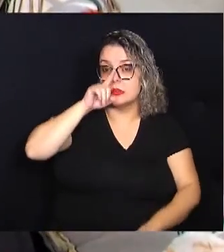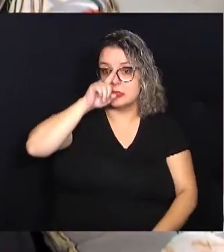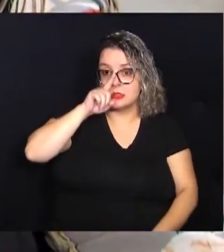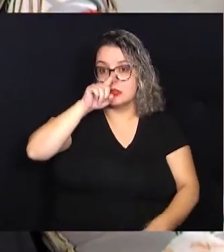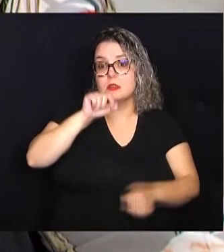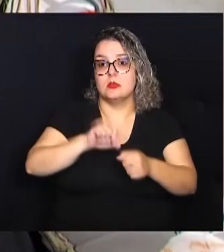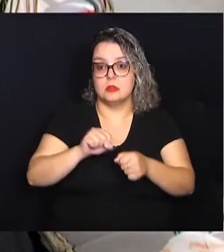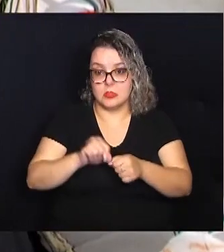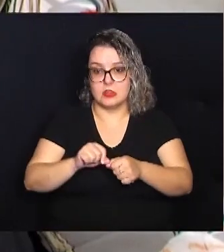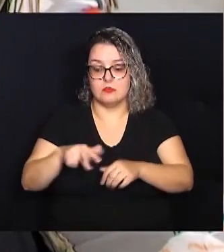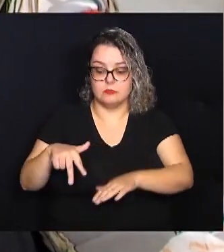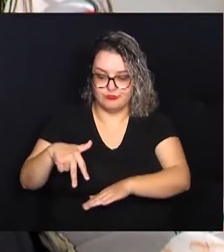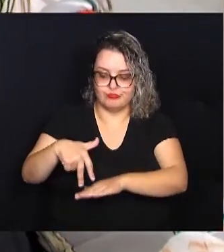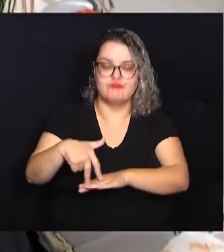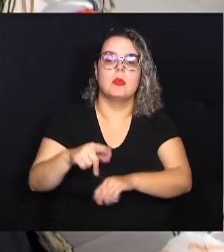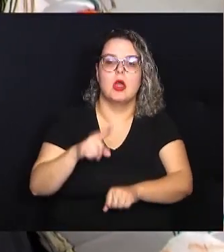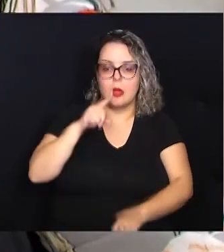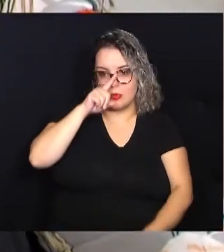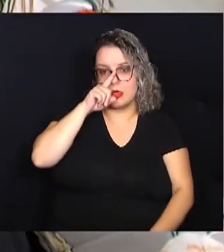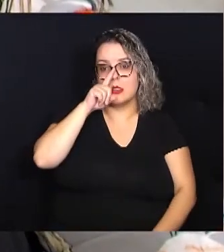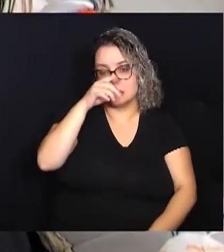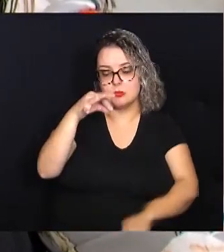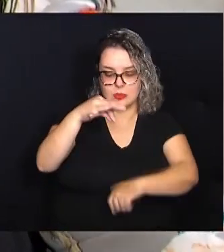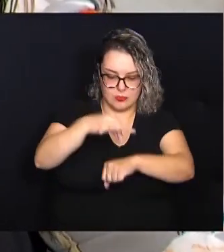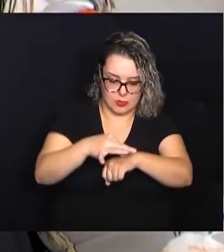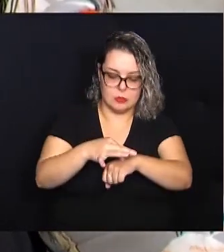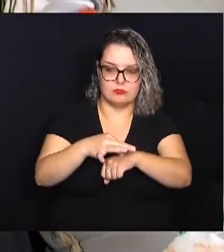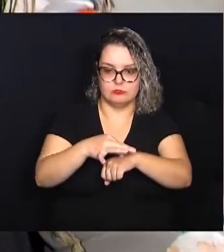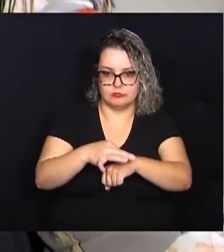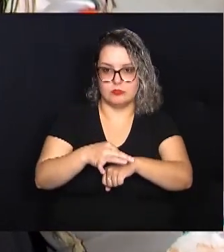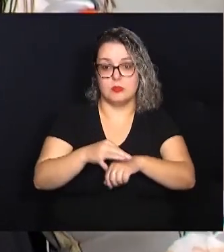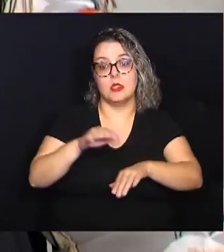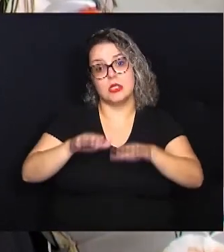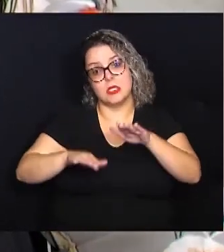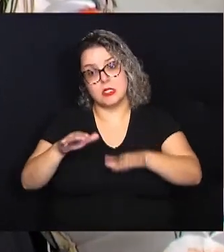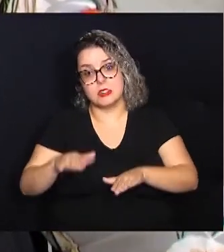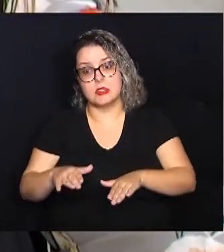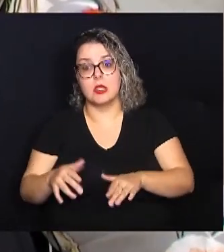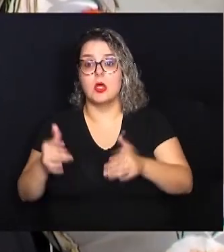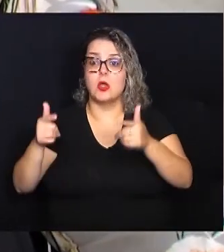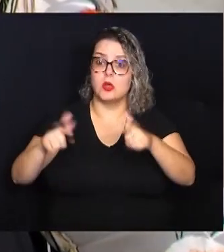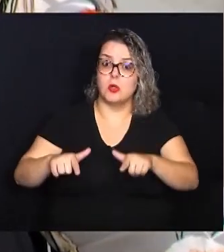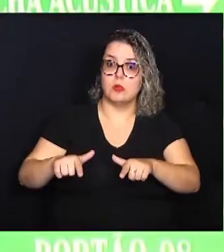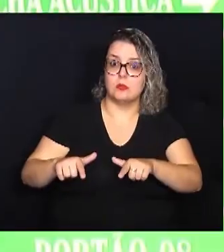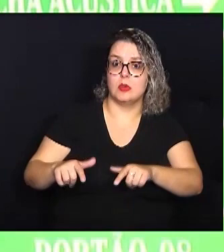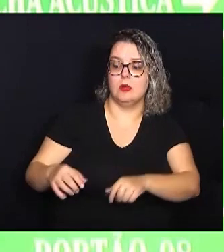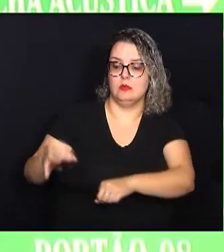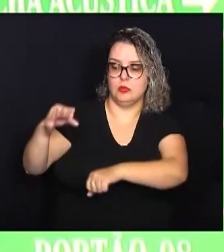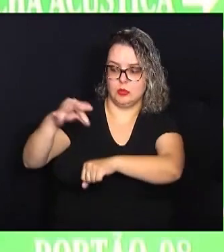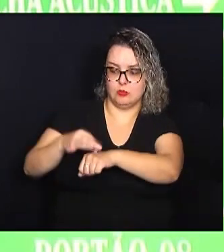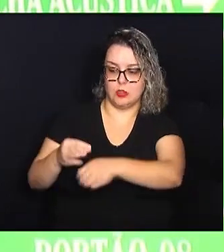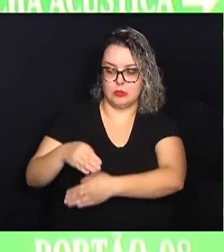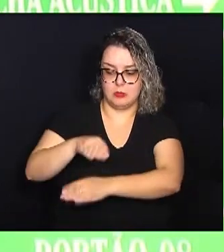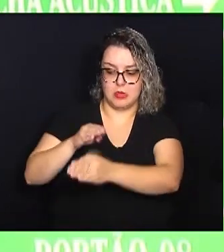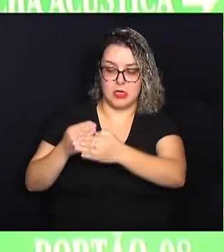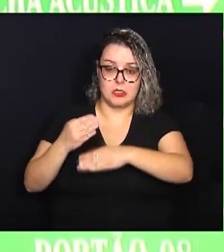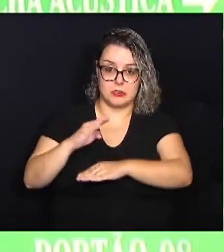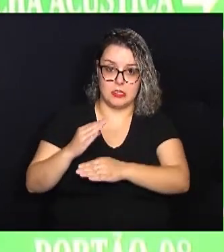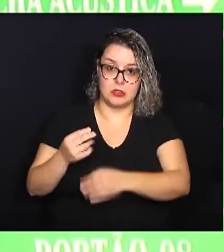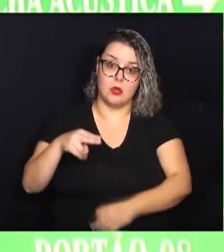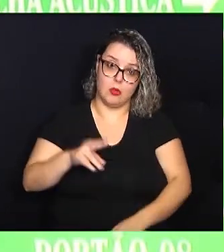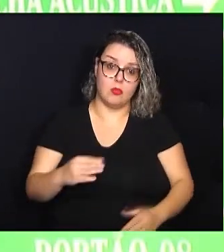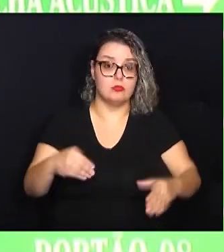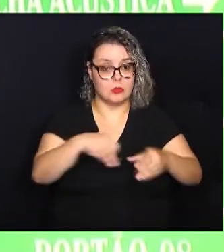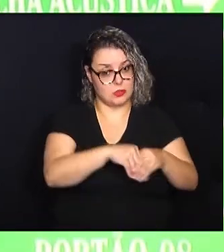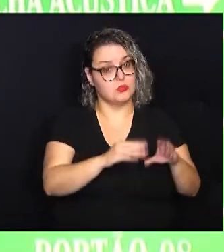que ele se exponha também ao risco, e também questões, às vezes, de local de provável infecção ou próprio domicílio. A ferramenta apresenta